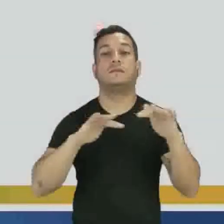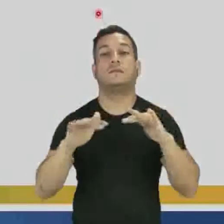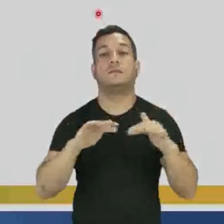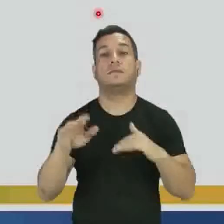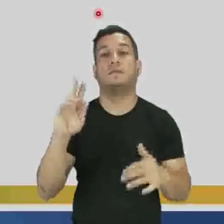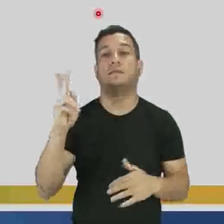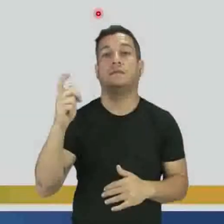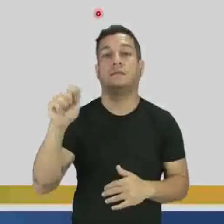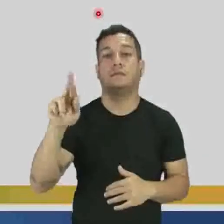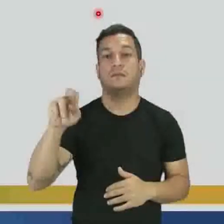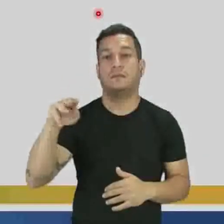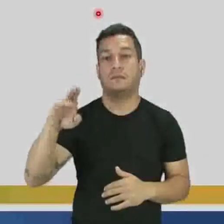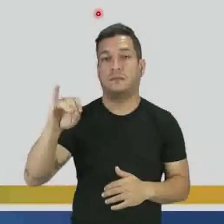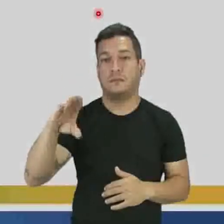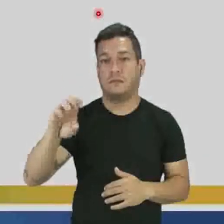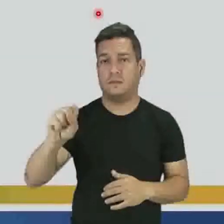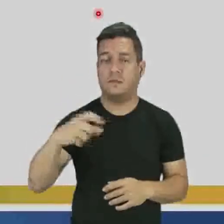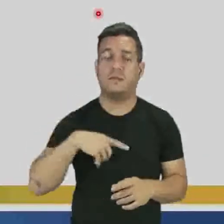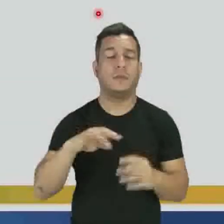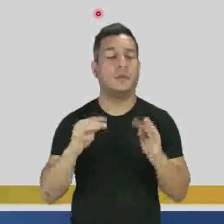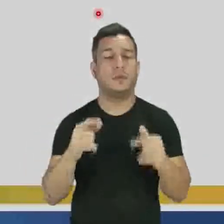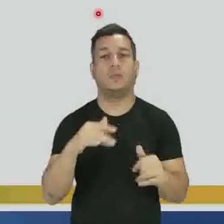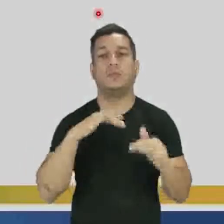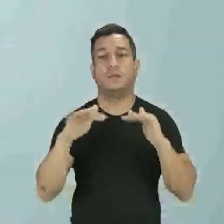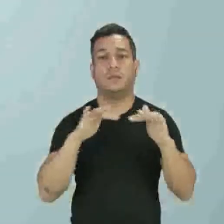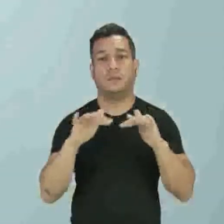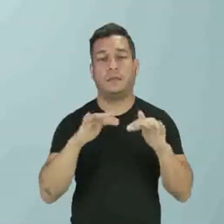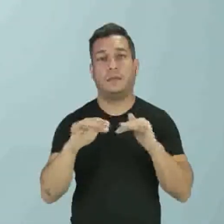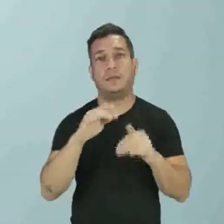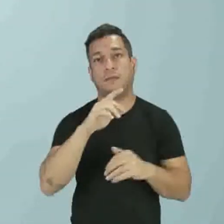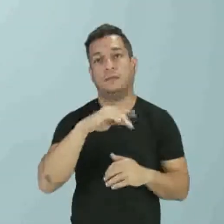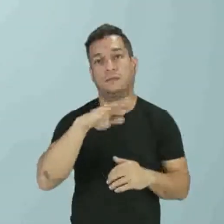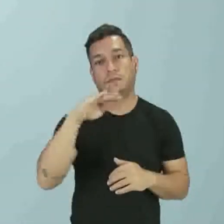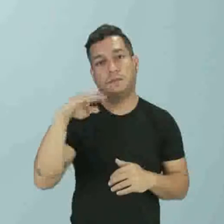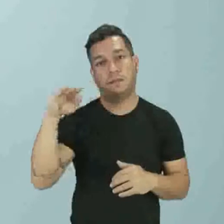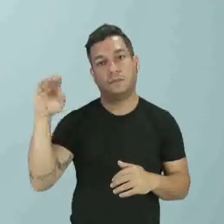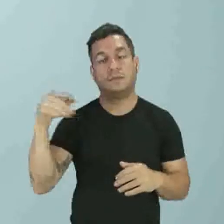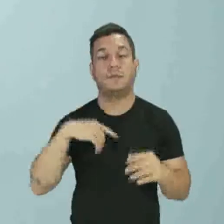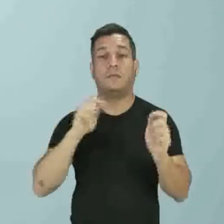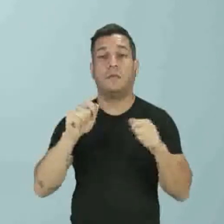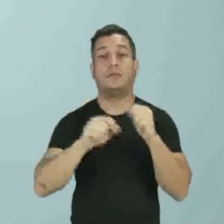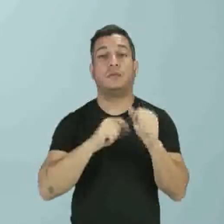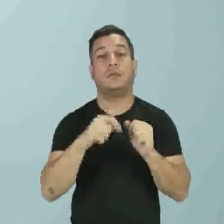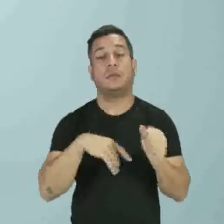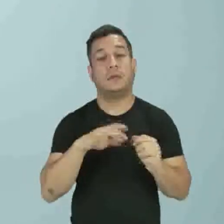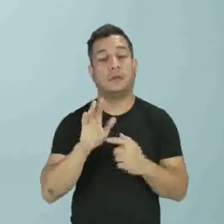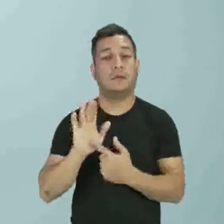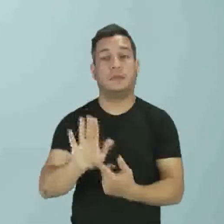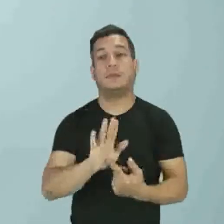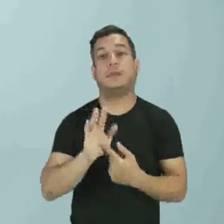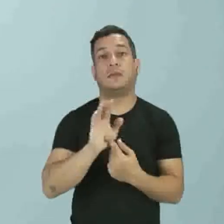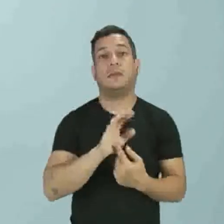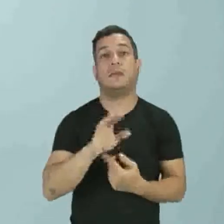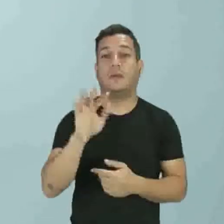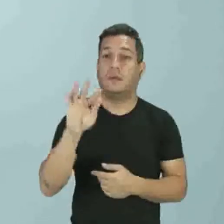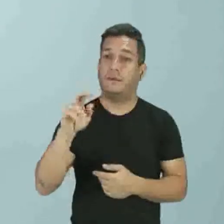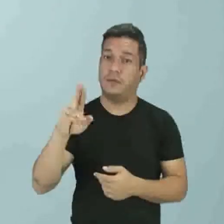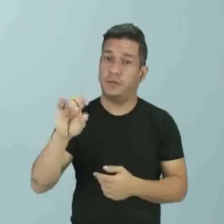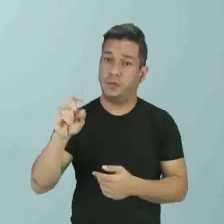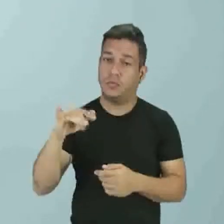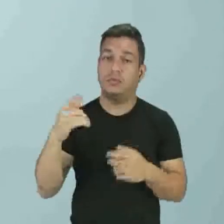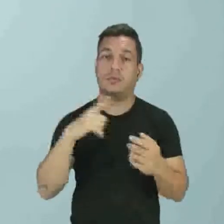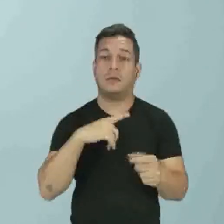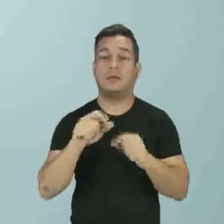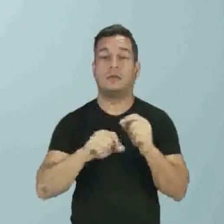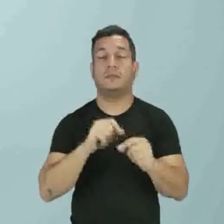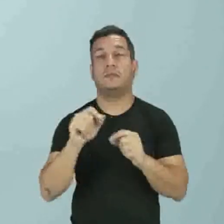movimentos harmônicos. Então, todo movimento oscilatório ele pode ser descrito com essas funções. E aí, daí nós